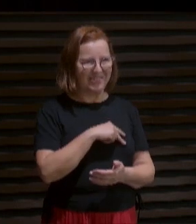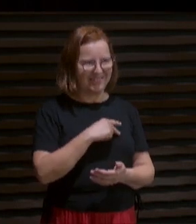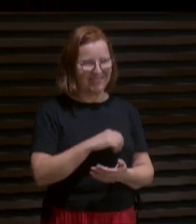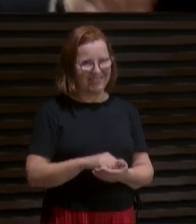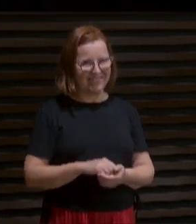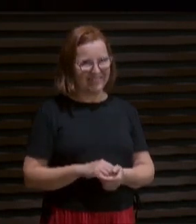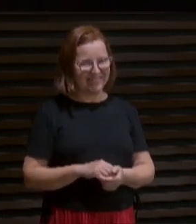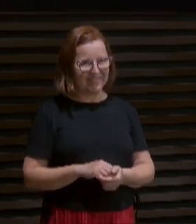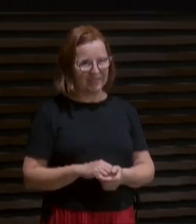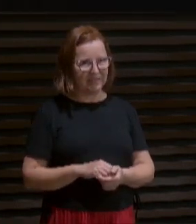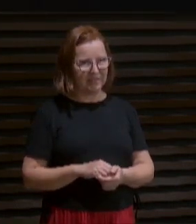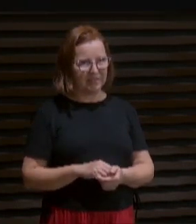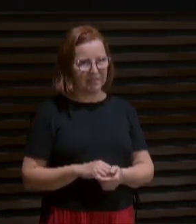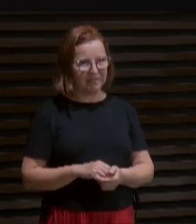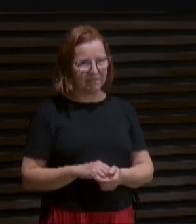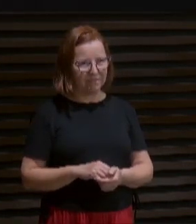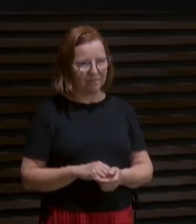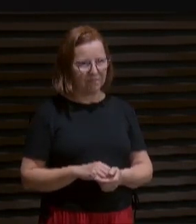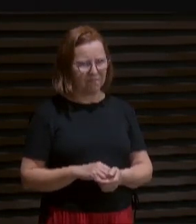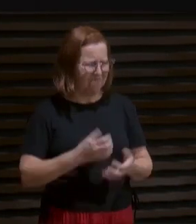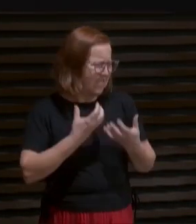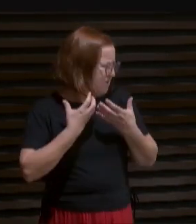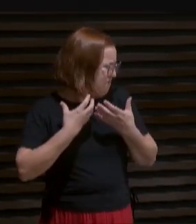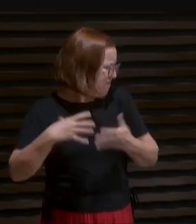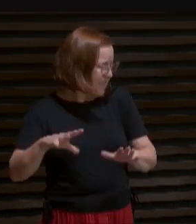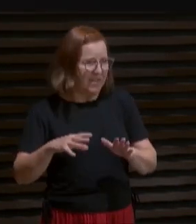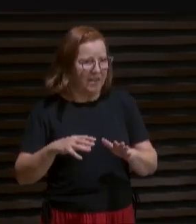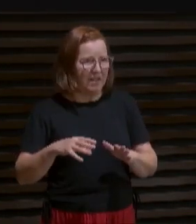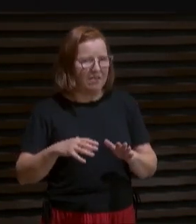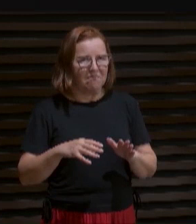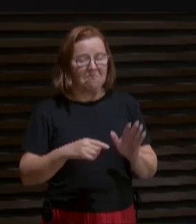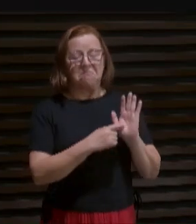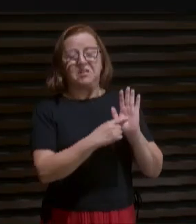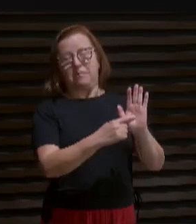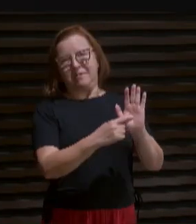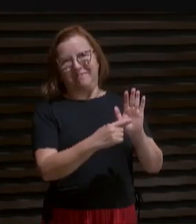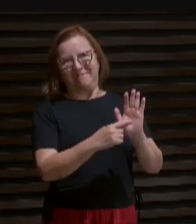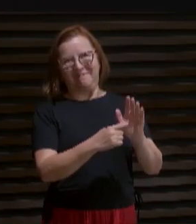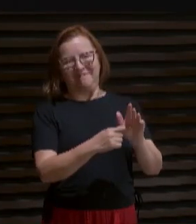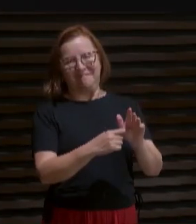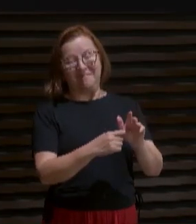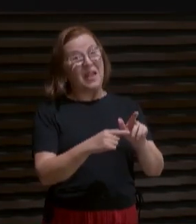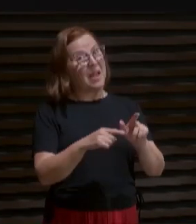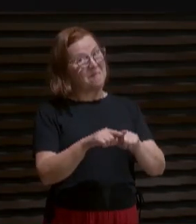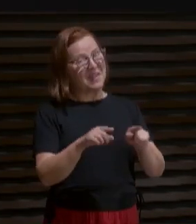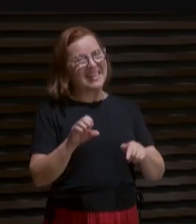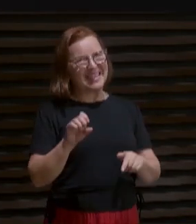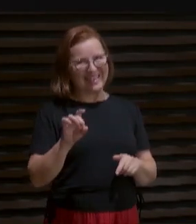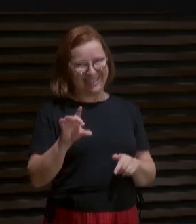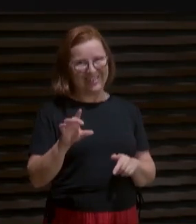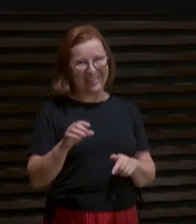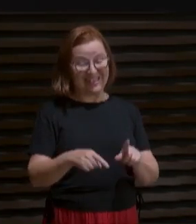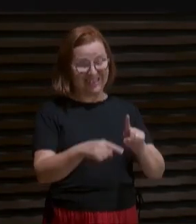Olha, mais longe esteja de mim gloriar-me, senão na cruz de nosso Senhor Jesus Cristo,